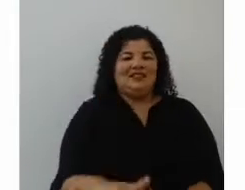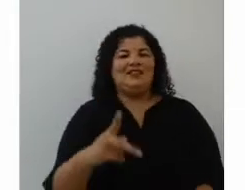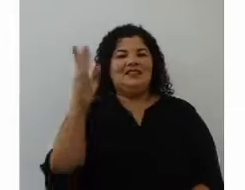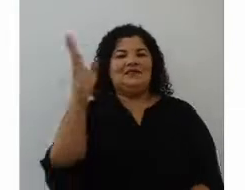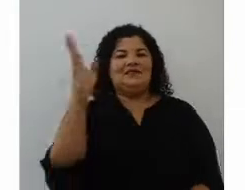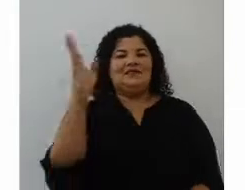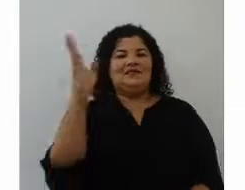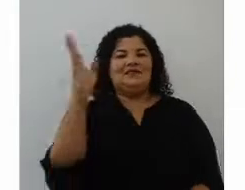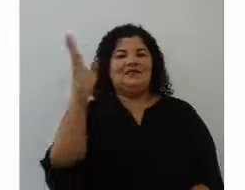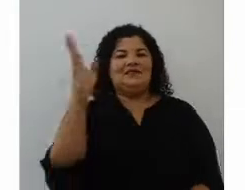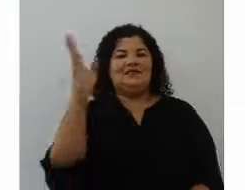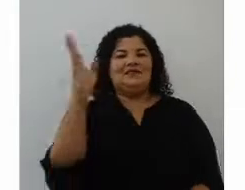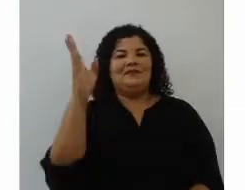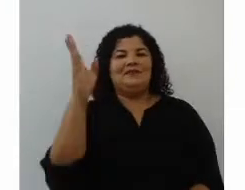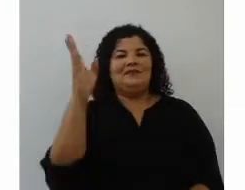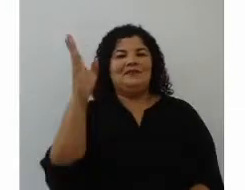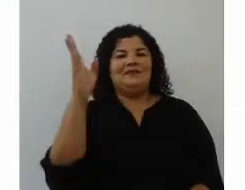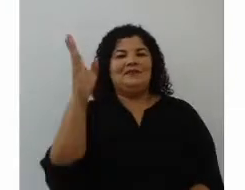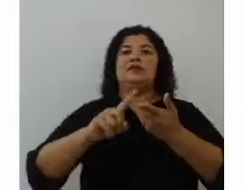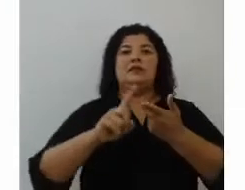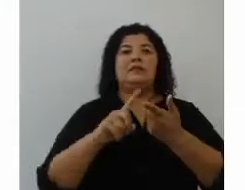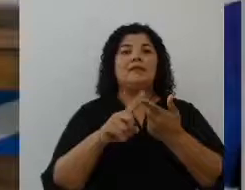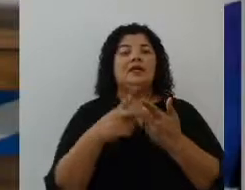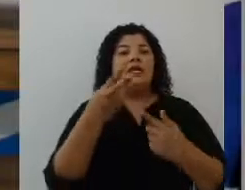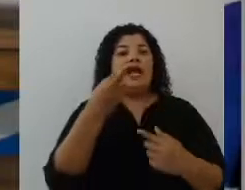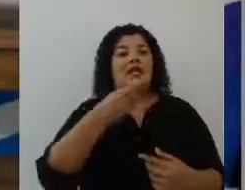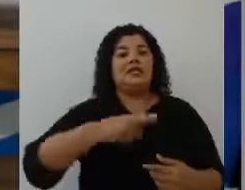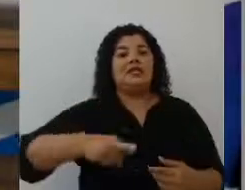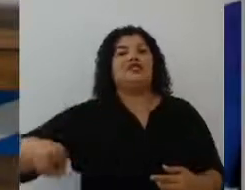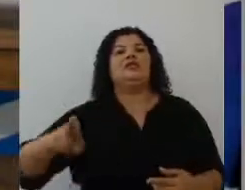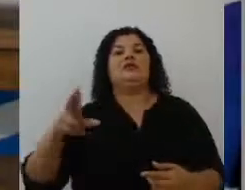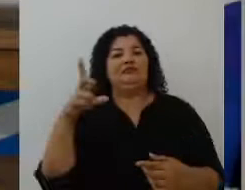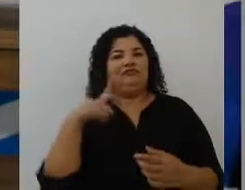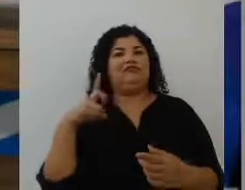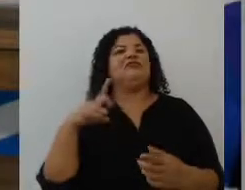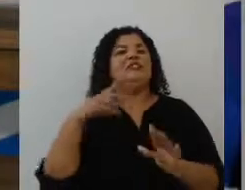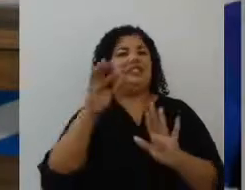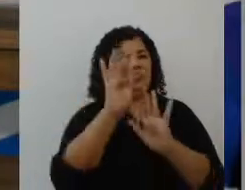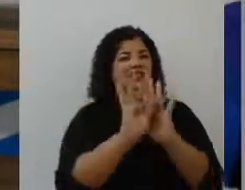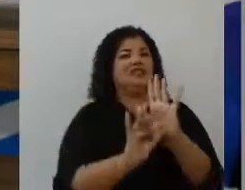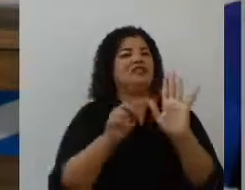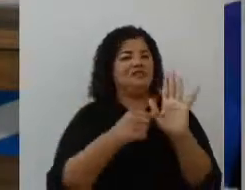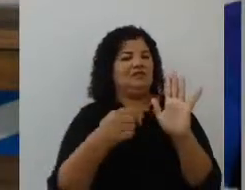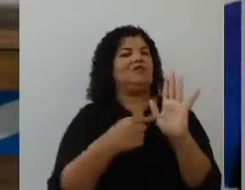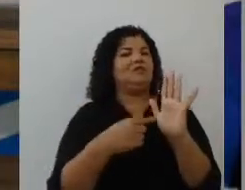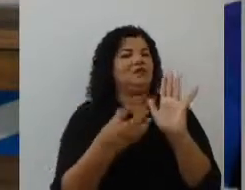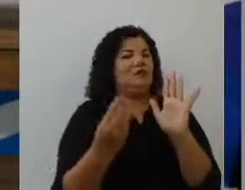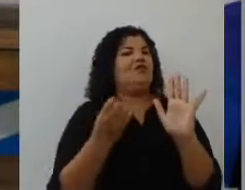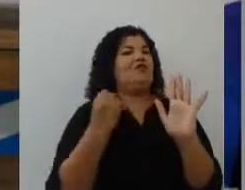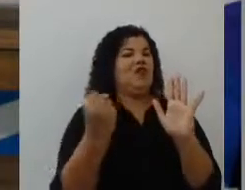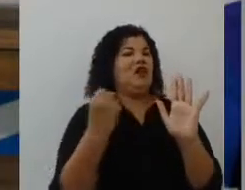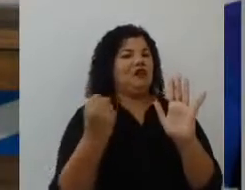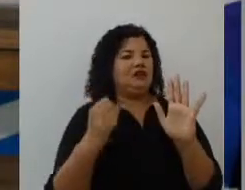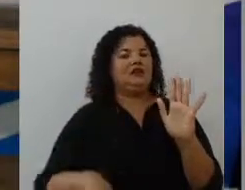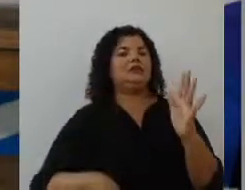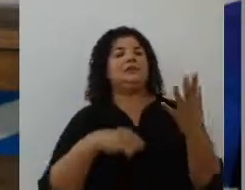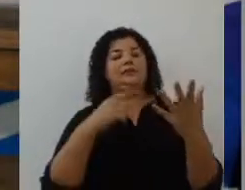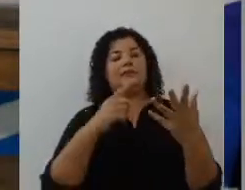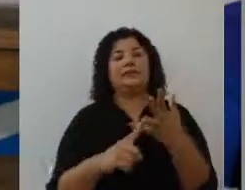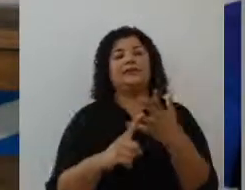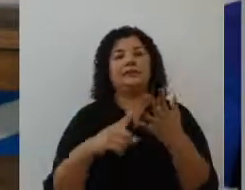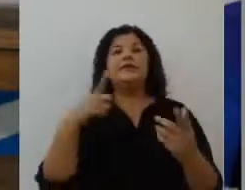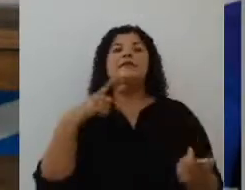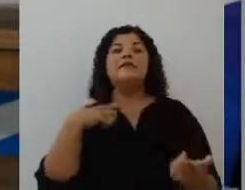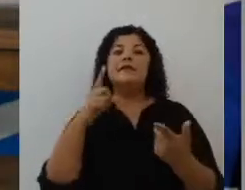sentimentalismo e religiosidade. Isso é muito forte dentro dos textos da primeira geração. E aí, eu trouxe para vocês